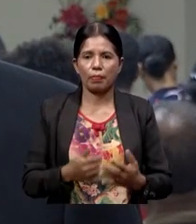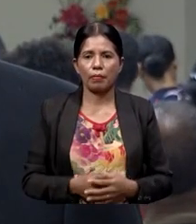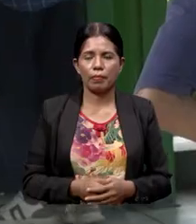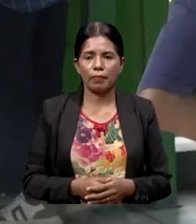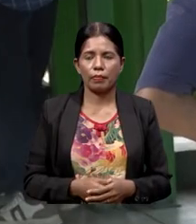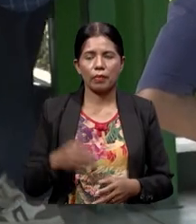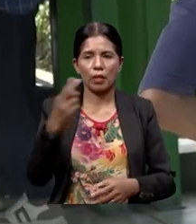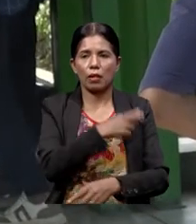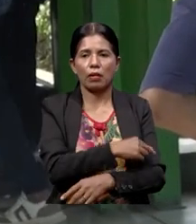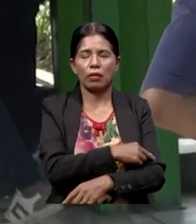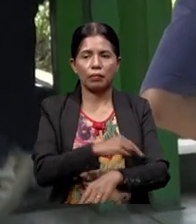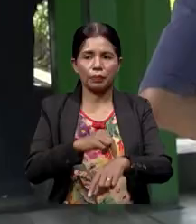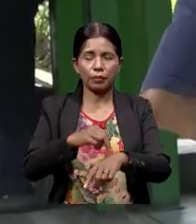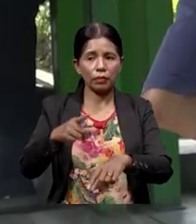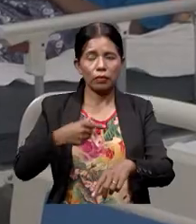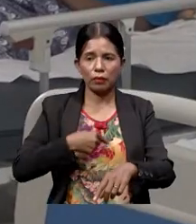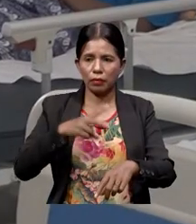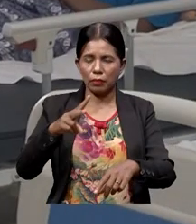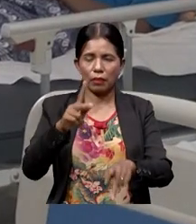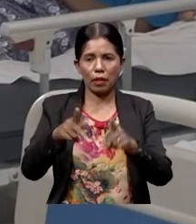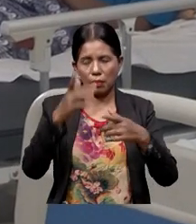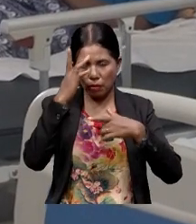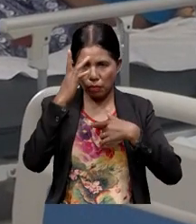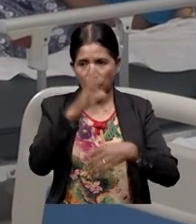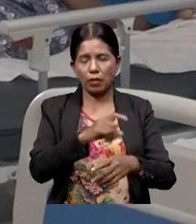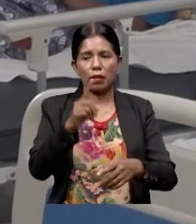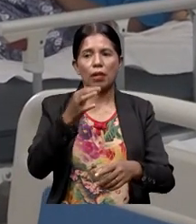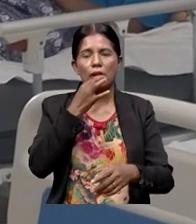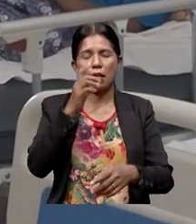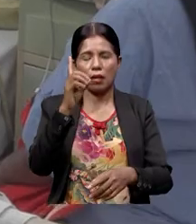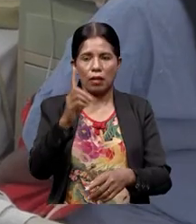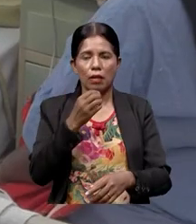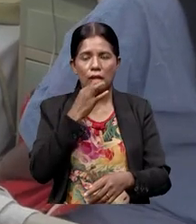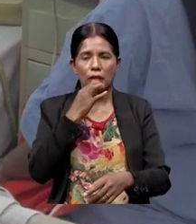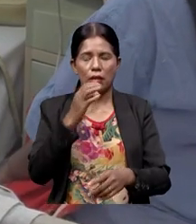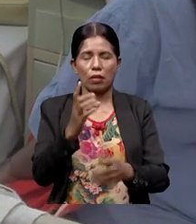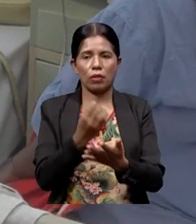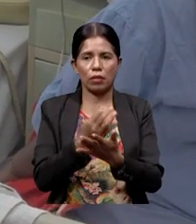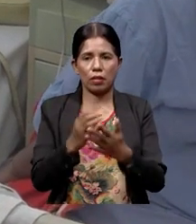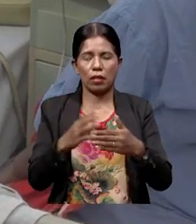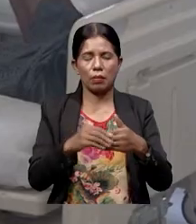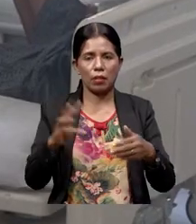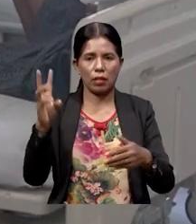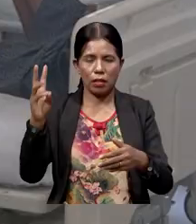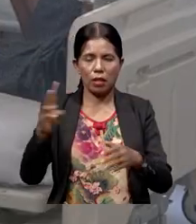e Hospital Nacional Guido Valadares cada loron paciente adulto ida han ho preço dólar americano nen no